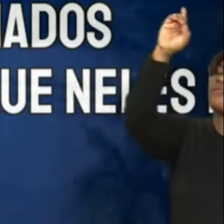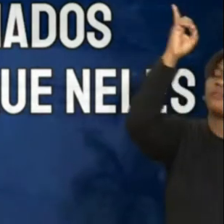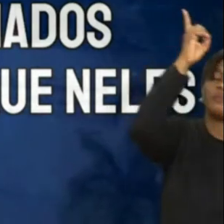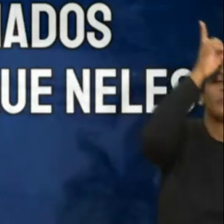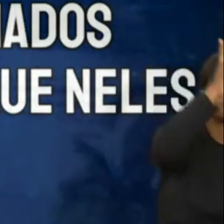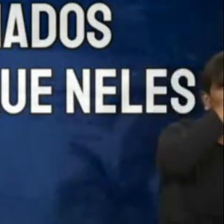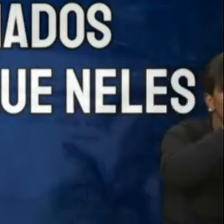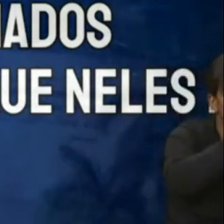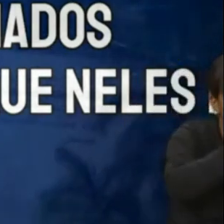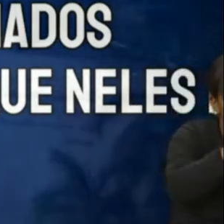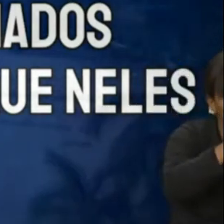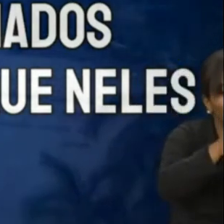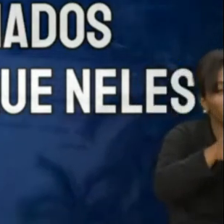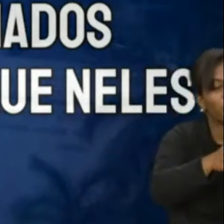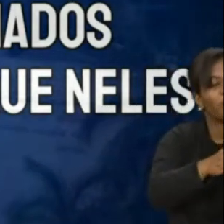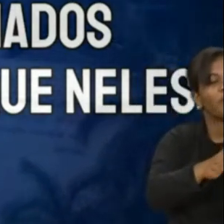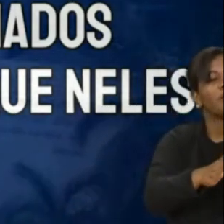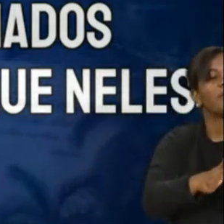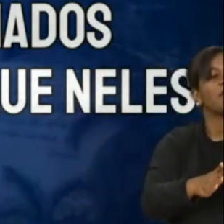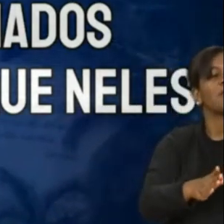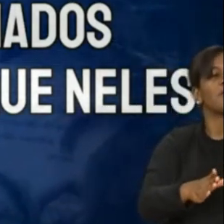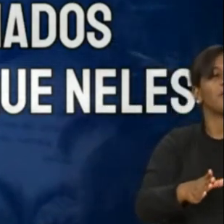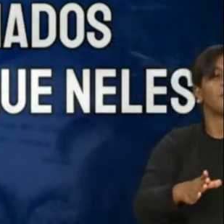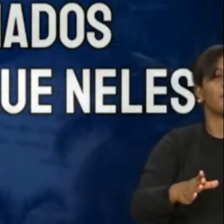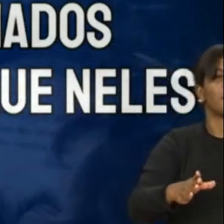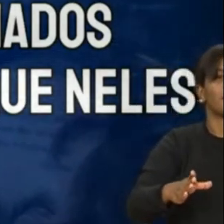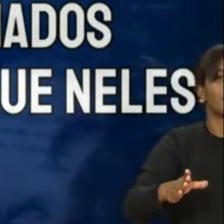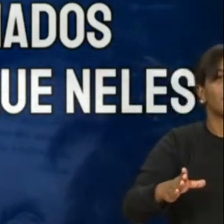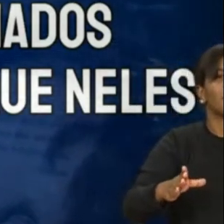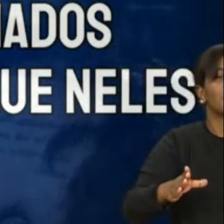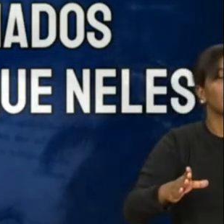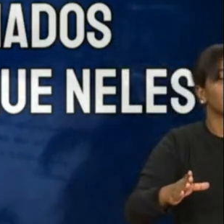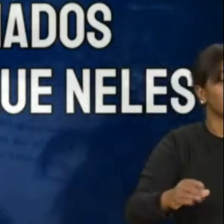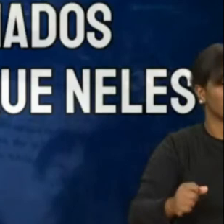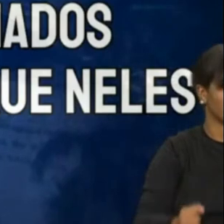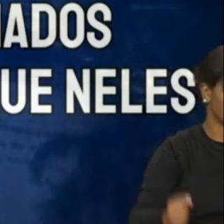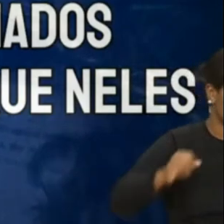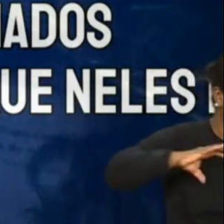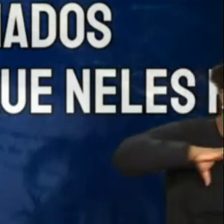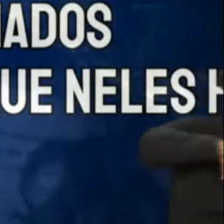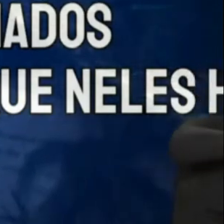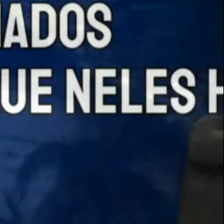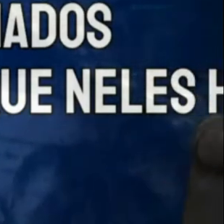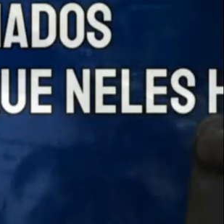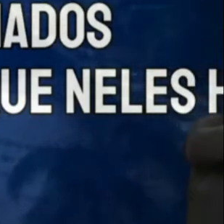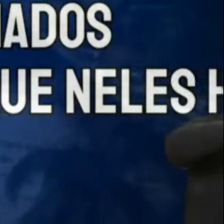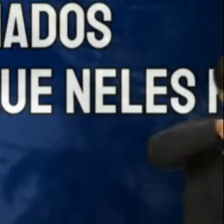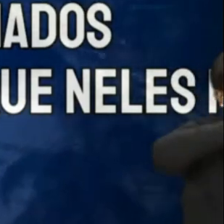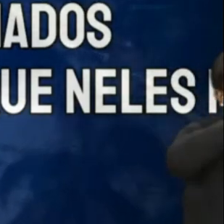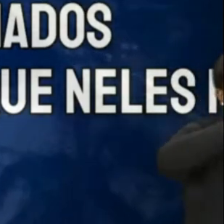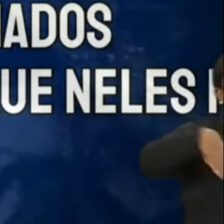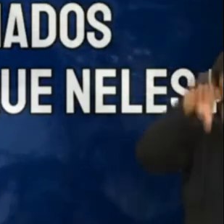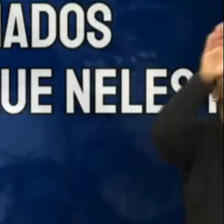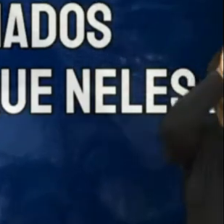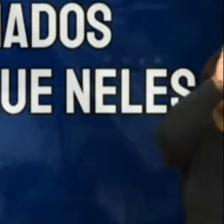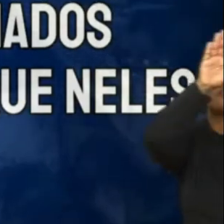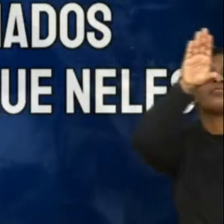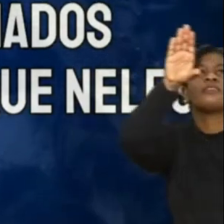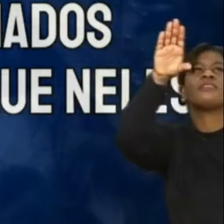obras, pois por tuas mãos, pois por tuas mãos foram